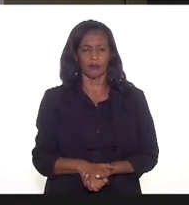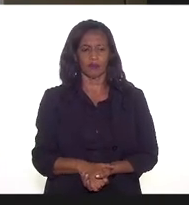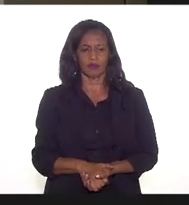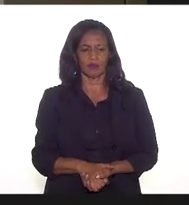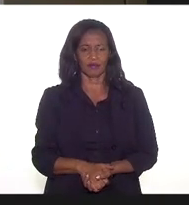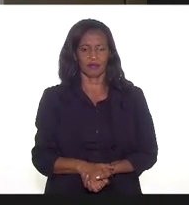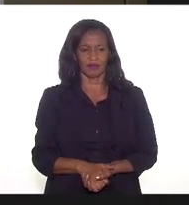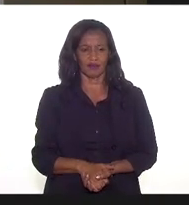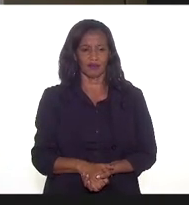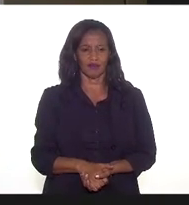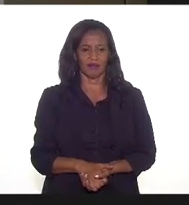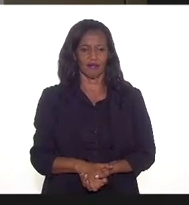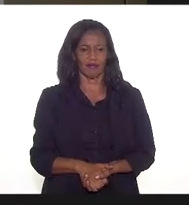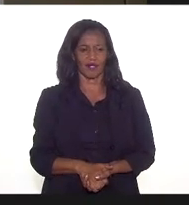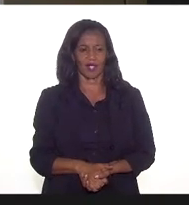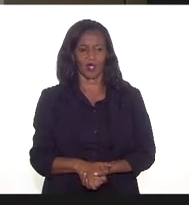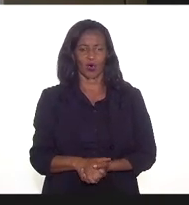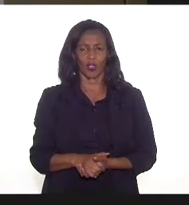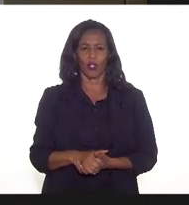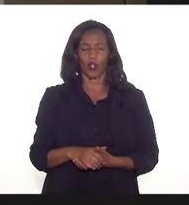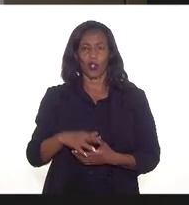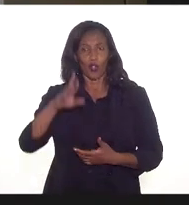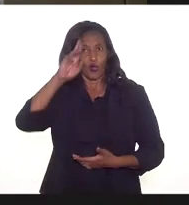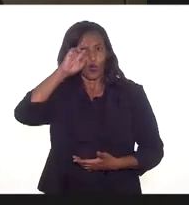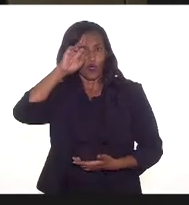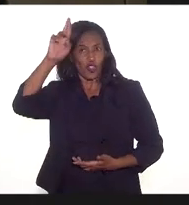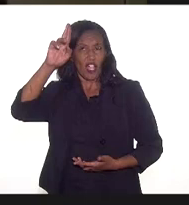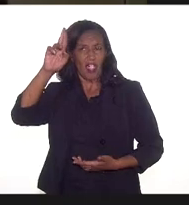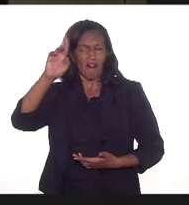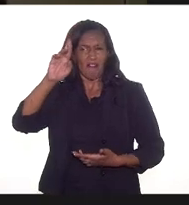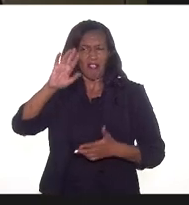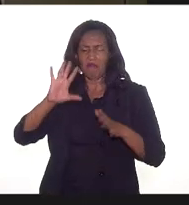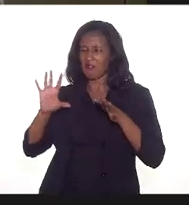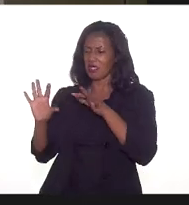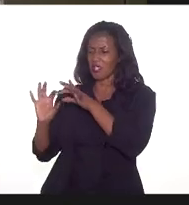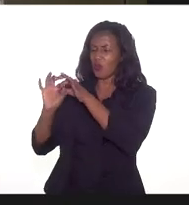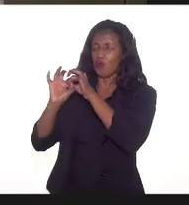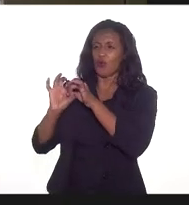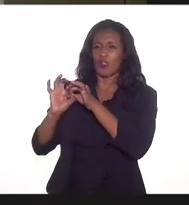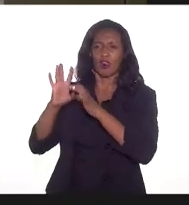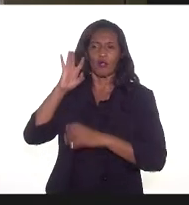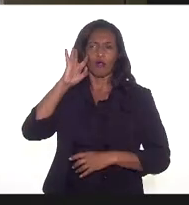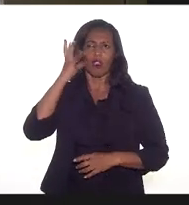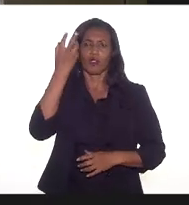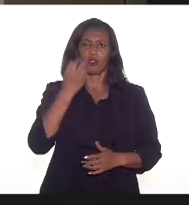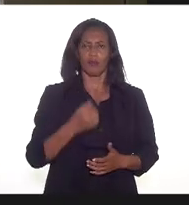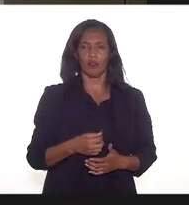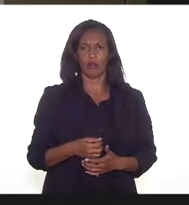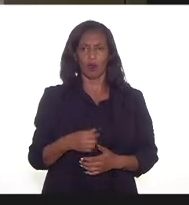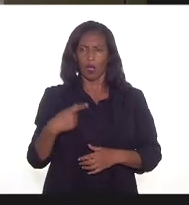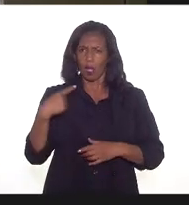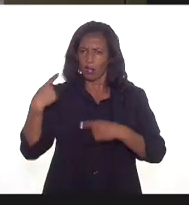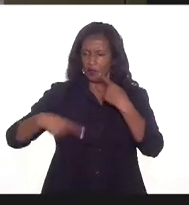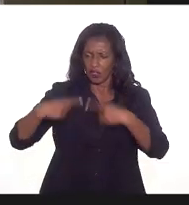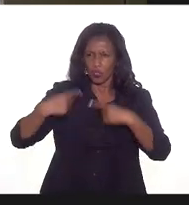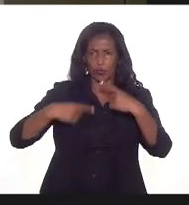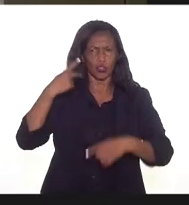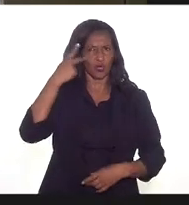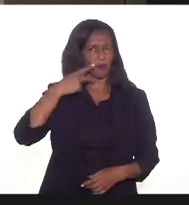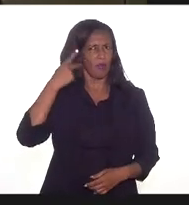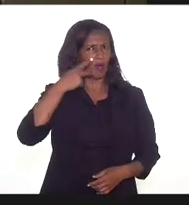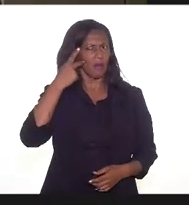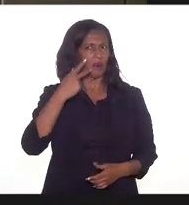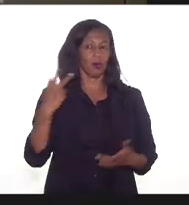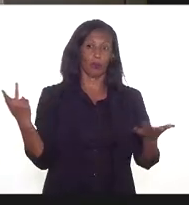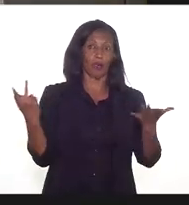Se diz para mim, ó, os chefes dos poderes se reuniram e decidiram, a gente vai discutir no parlamento. Então